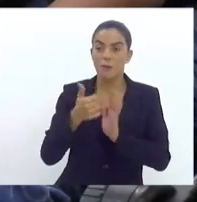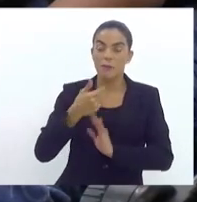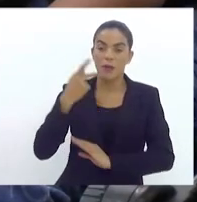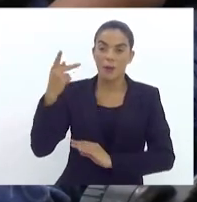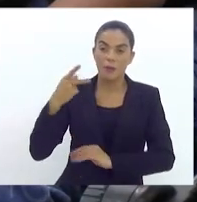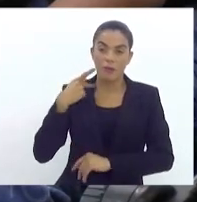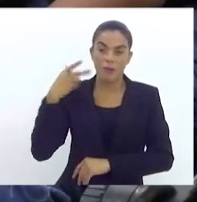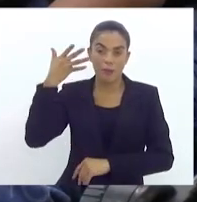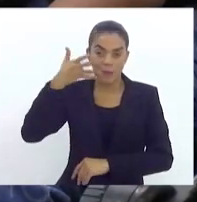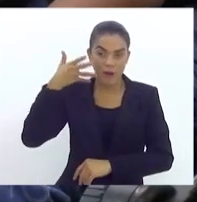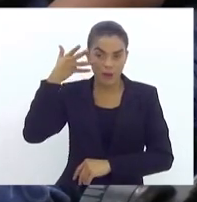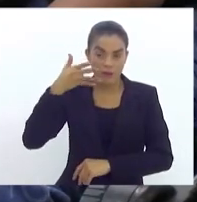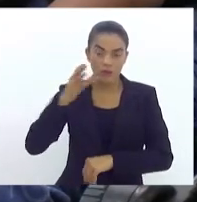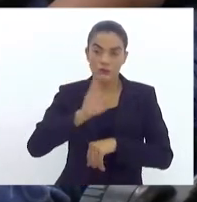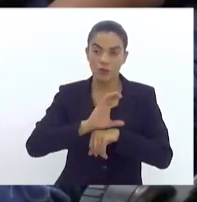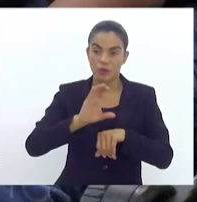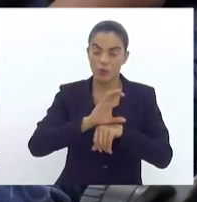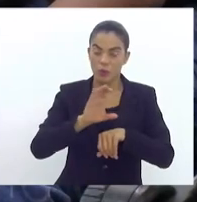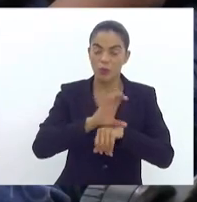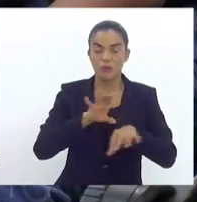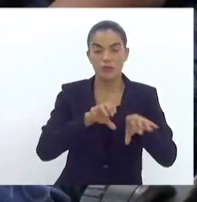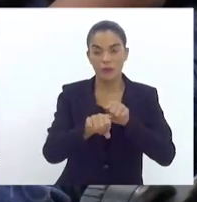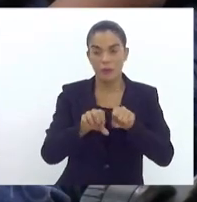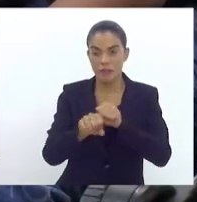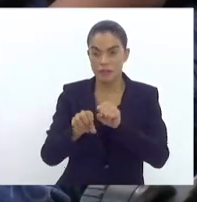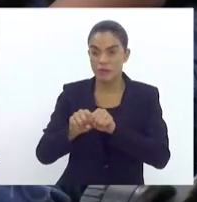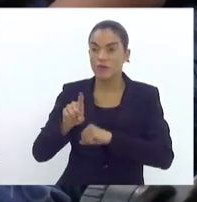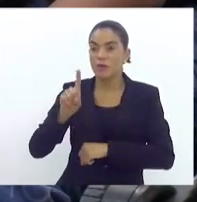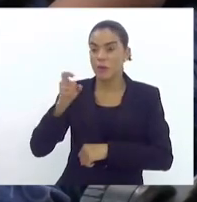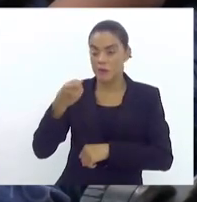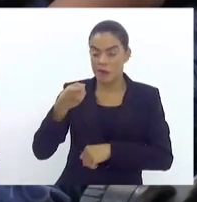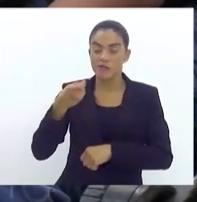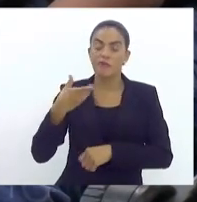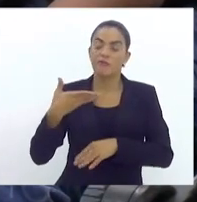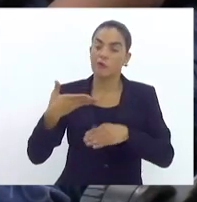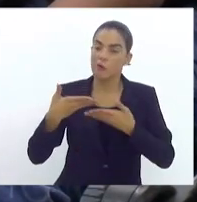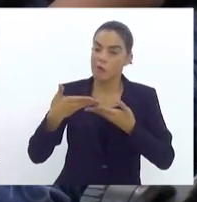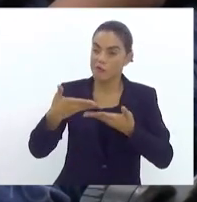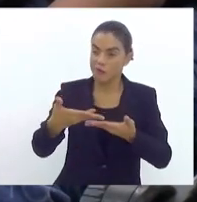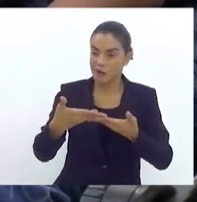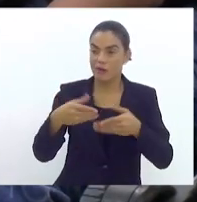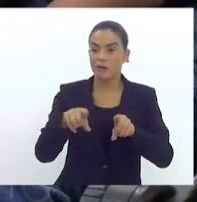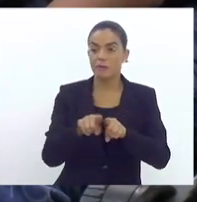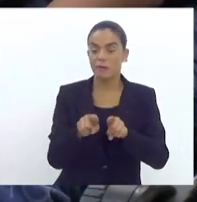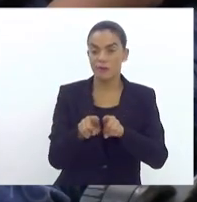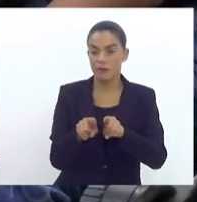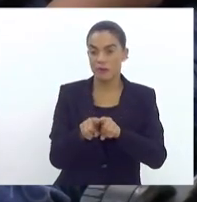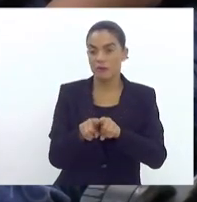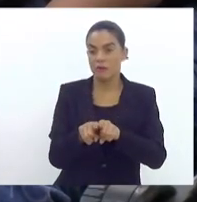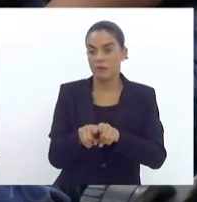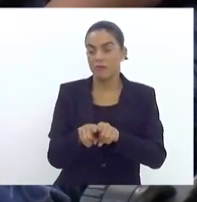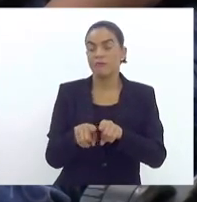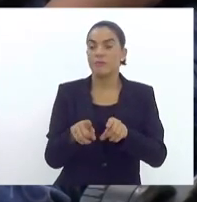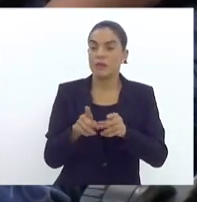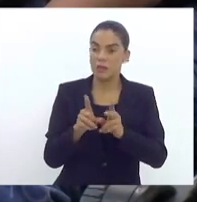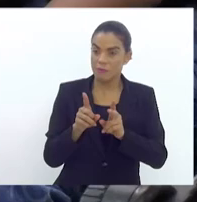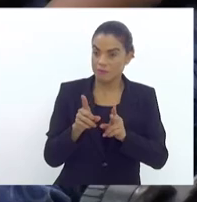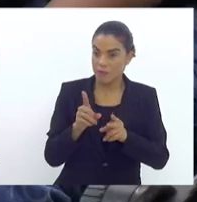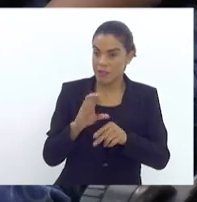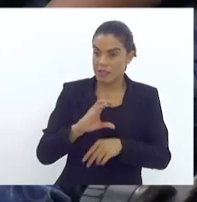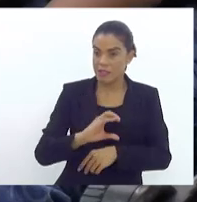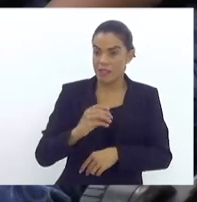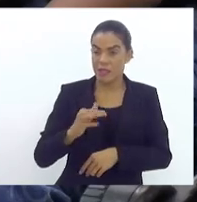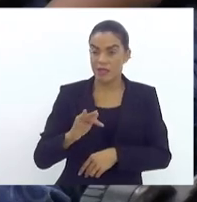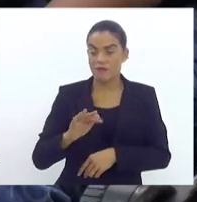a dar palestra no curso de formação Cesp na cadeia pó três anos já fui convidado para dar a palestras nesse